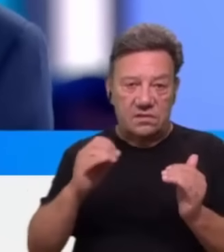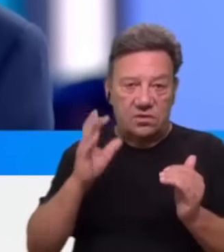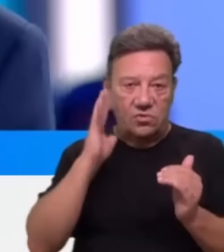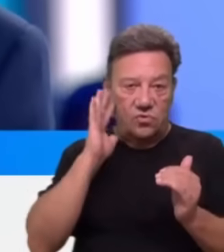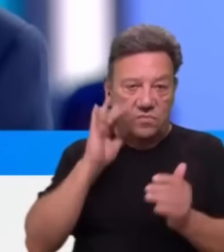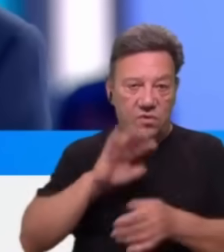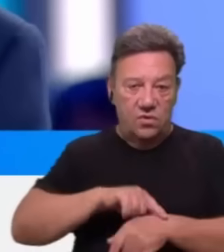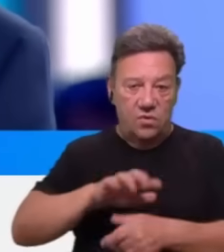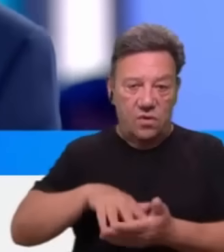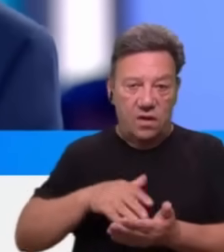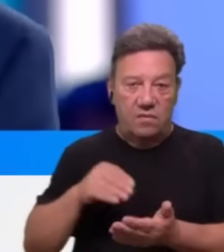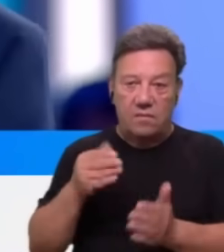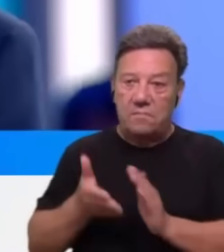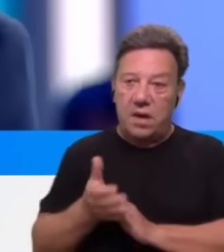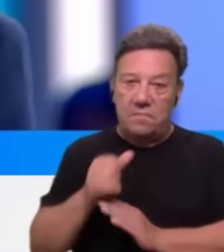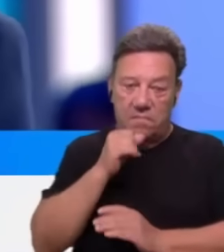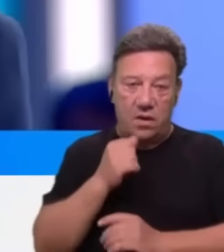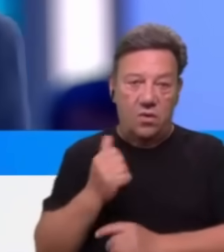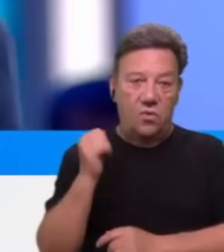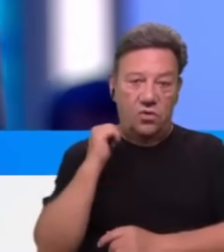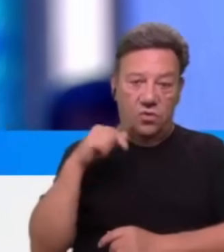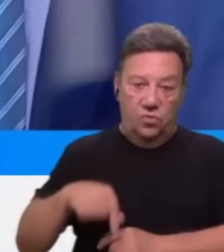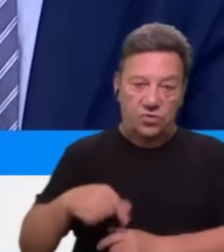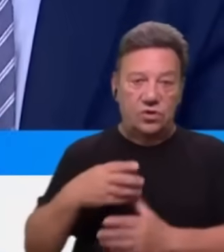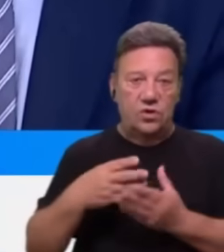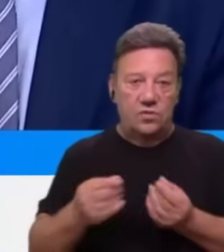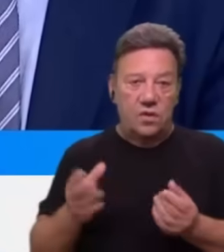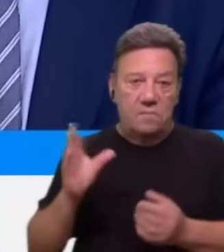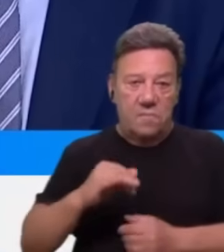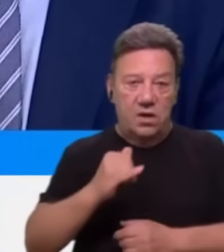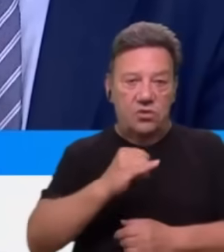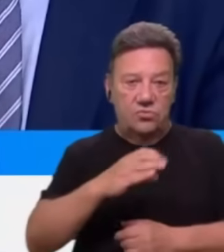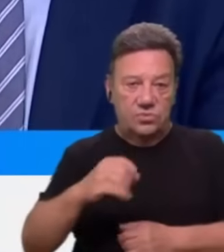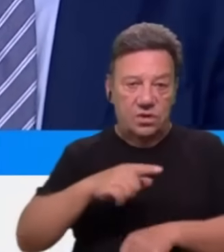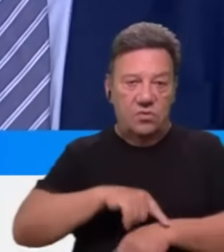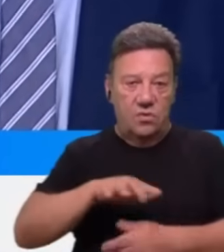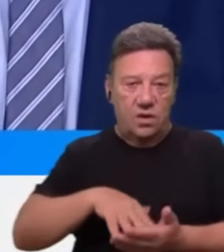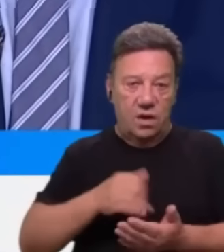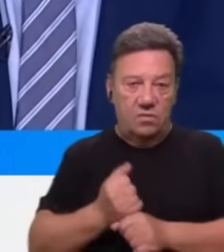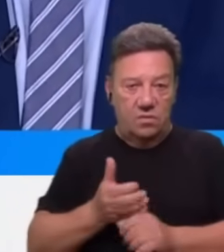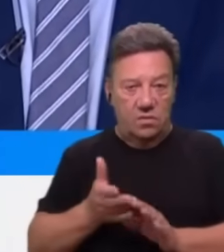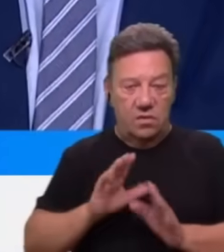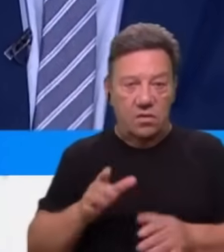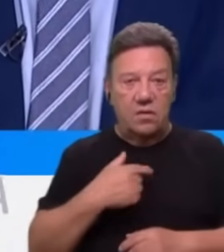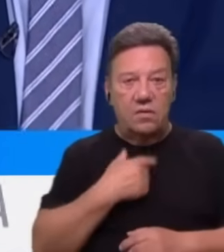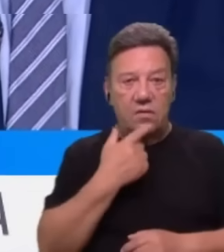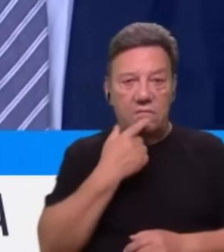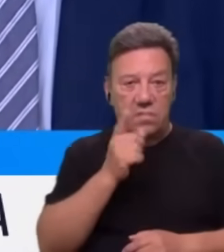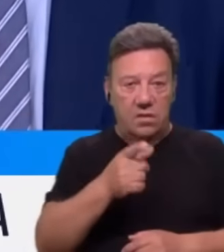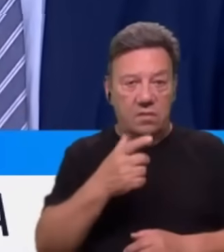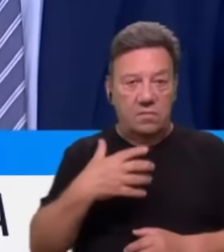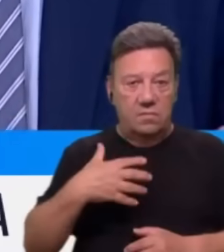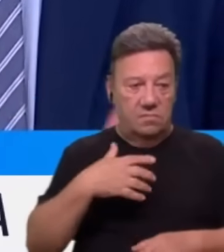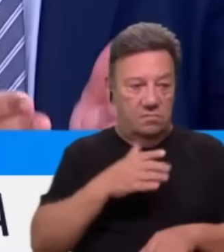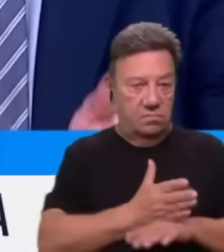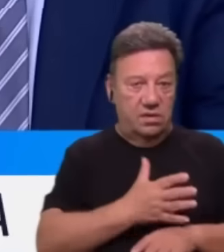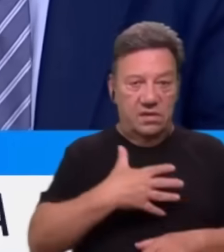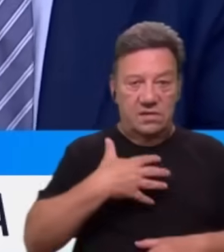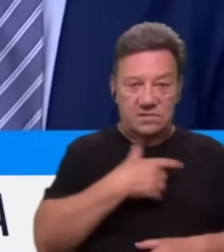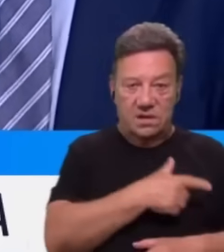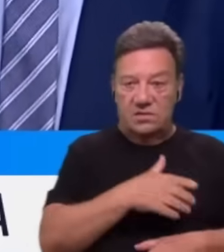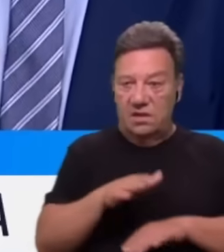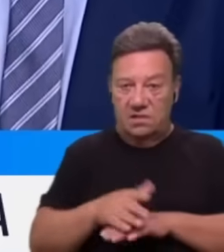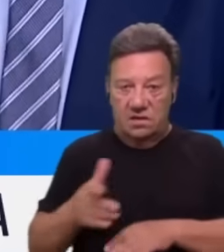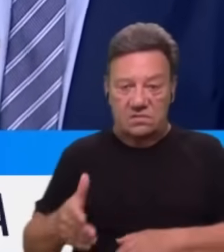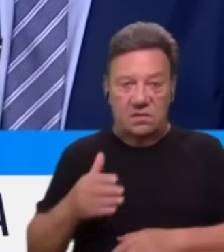do horários para colocar e de ontem para hoje resolver mais de 200 horários para colocar Então é sexta e ter sete temos menos